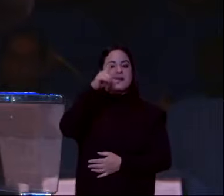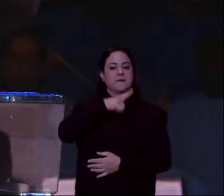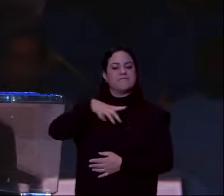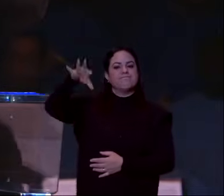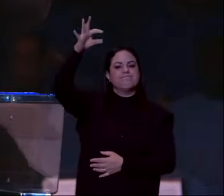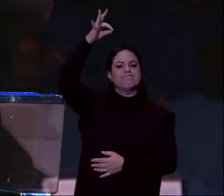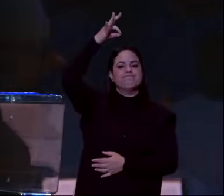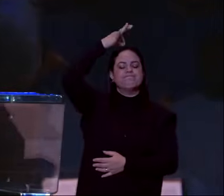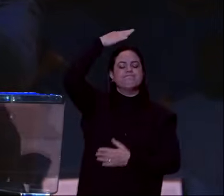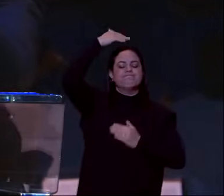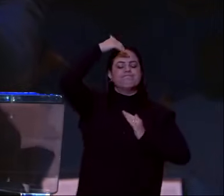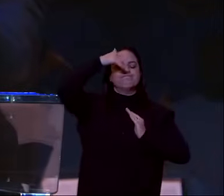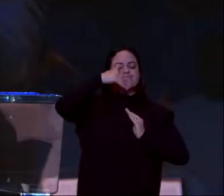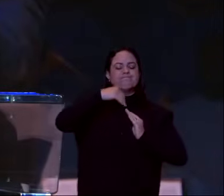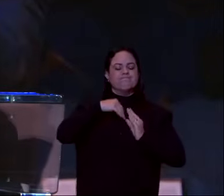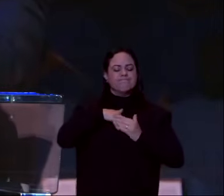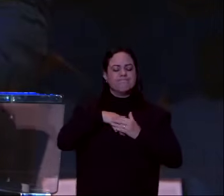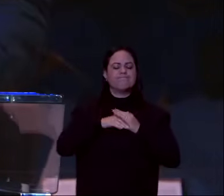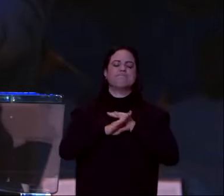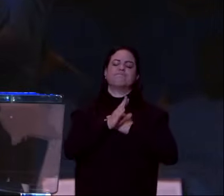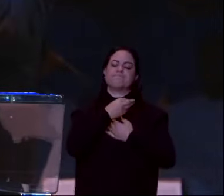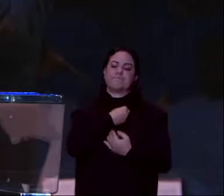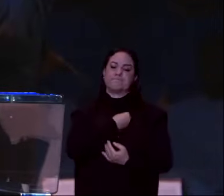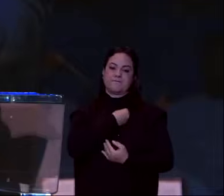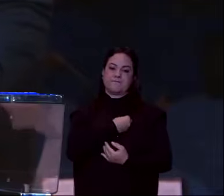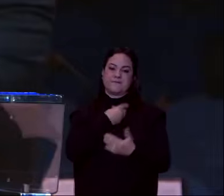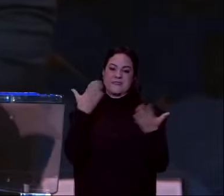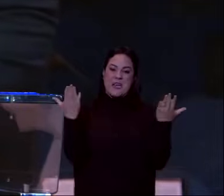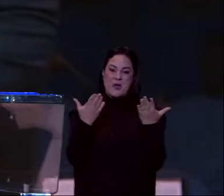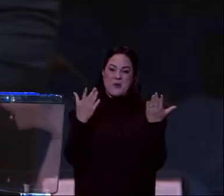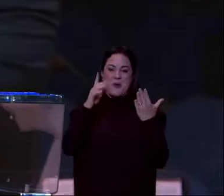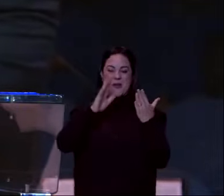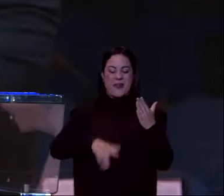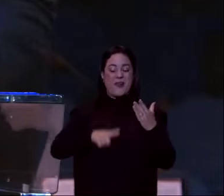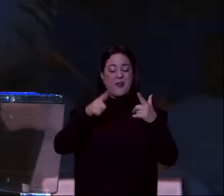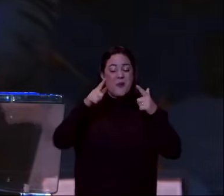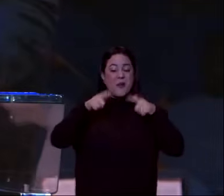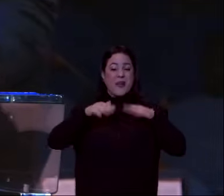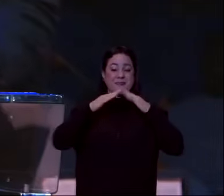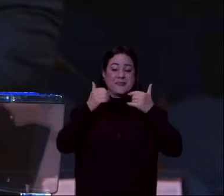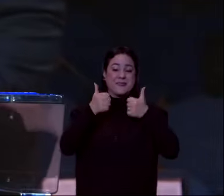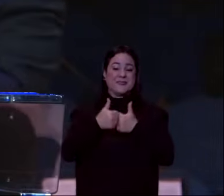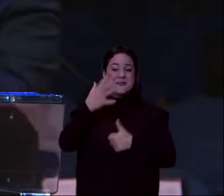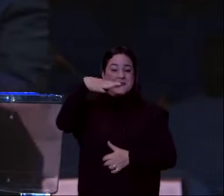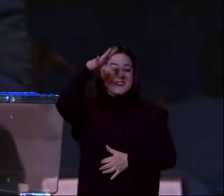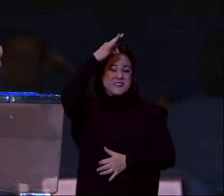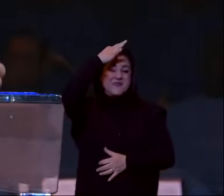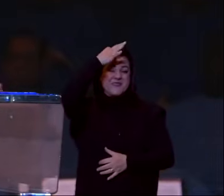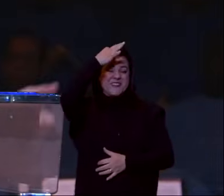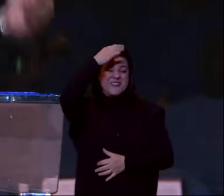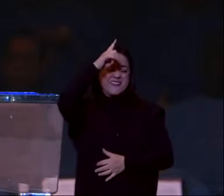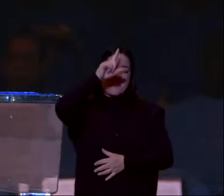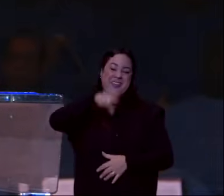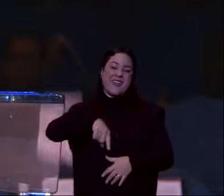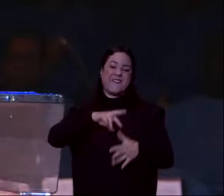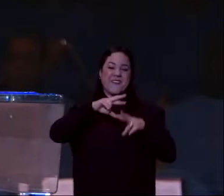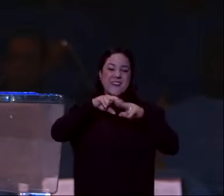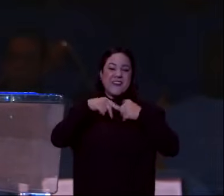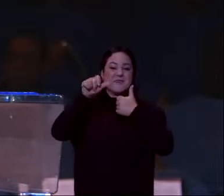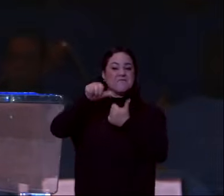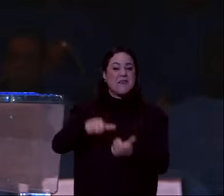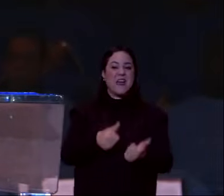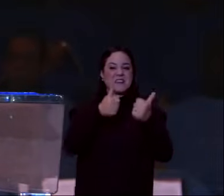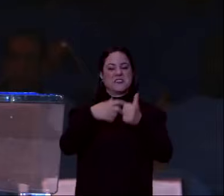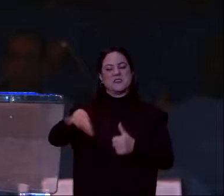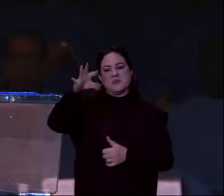o Espírito Santo dentro da sua vida e se tornam um templo do Espírito. E esse é o sentido da expressão